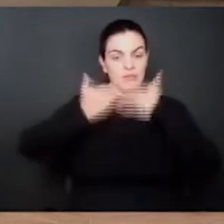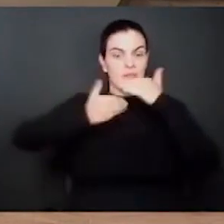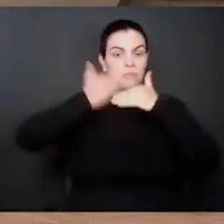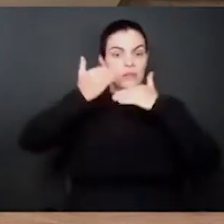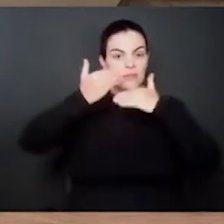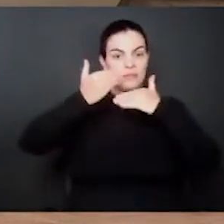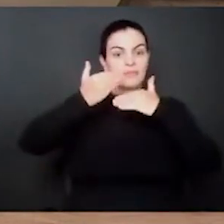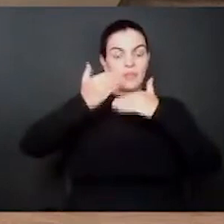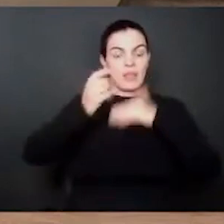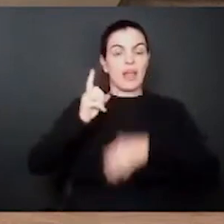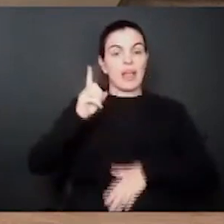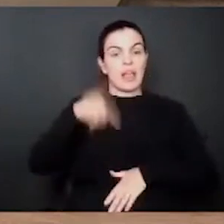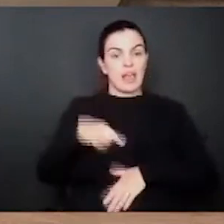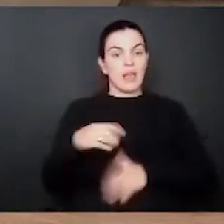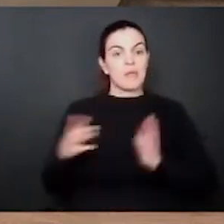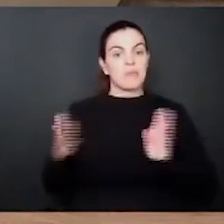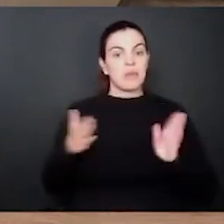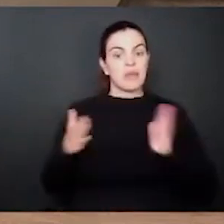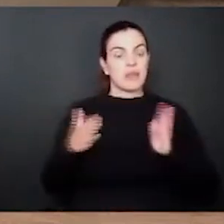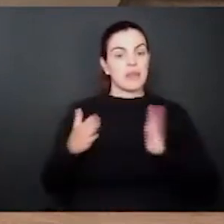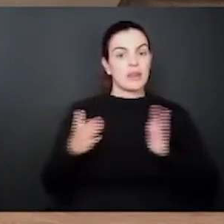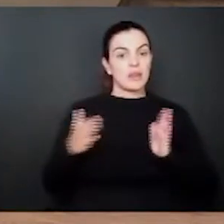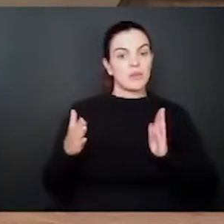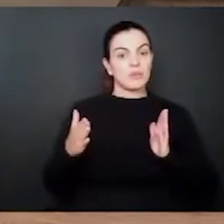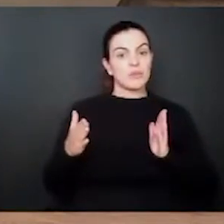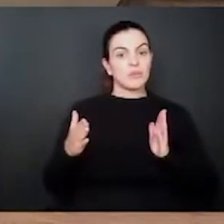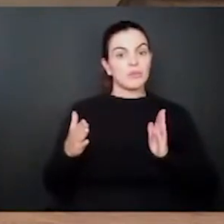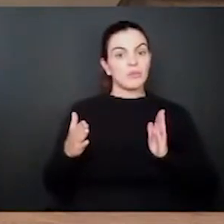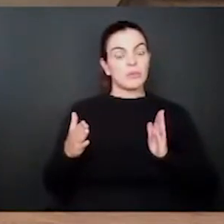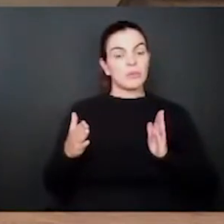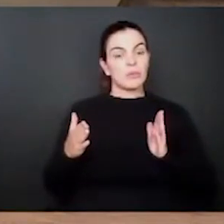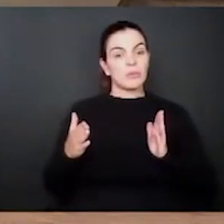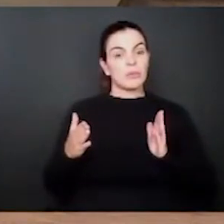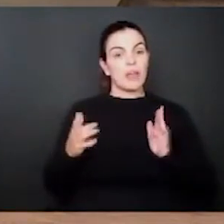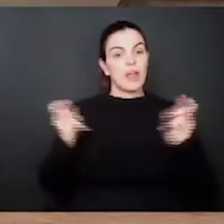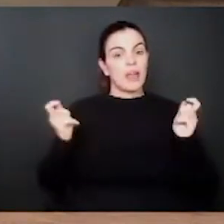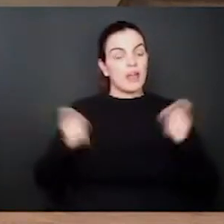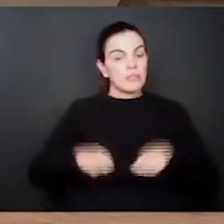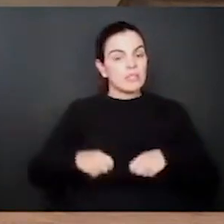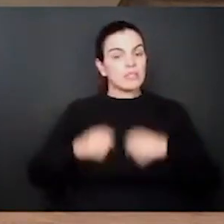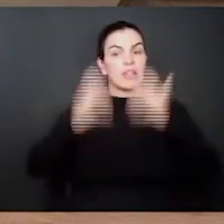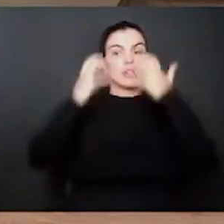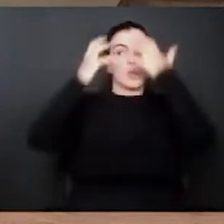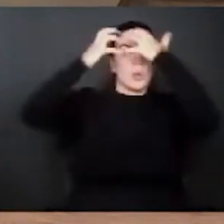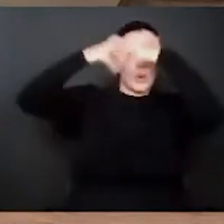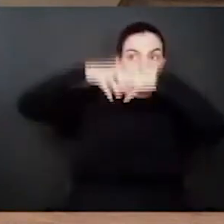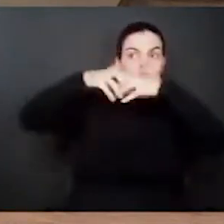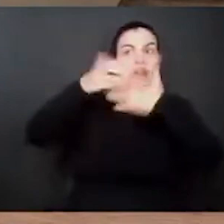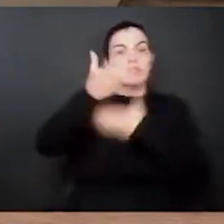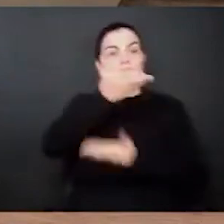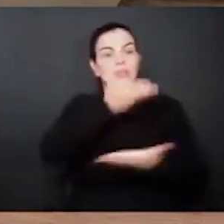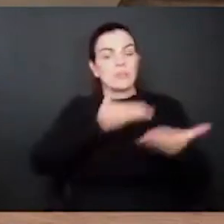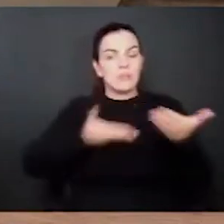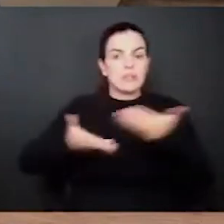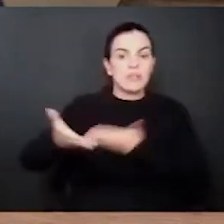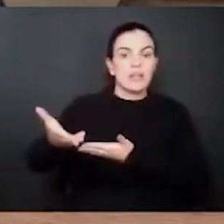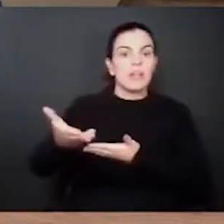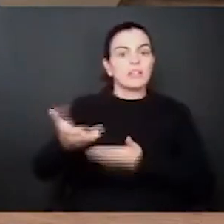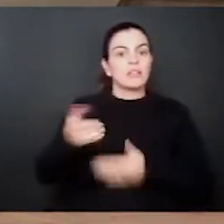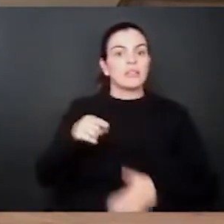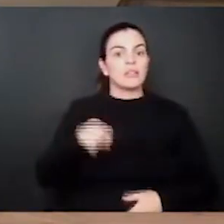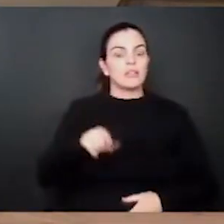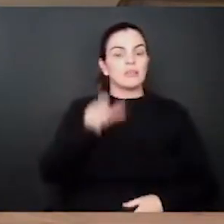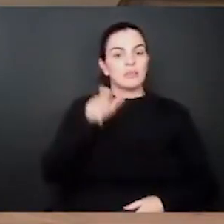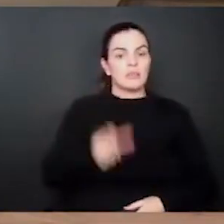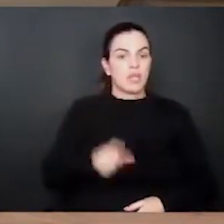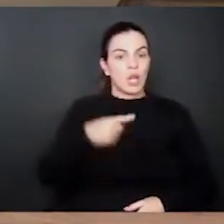fase que determina ou a capacidade cognitiva e a sociabilidade do indivíduo. É aí que a gente tem que proteger